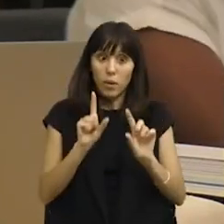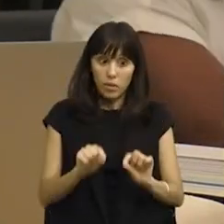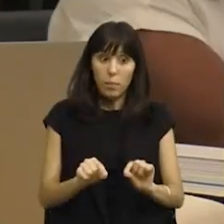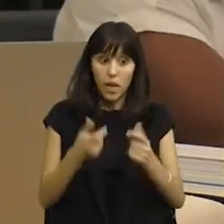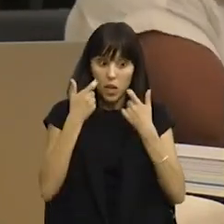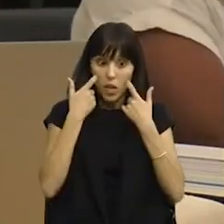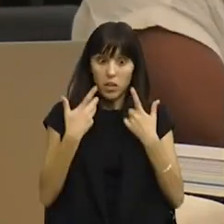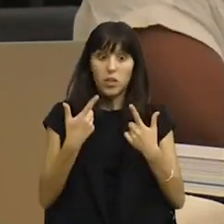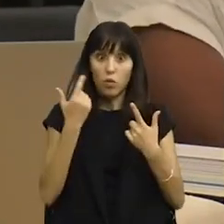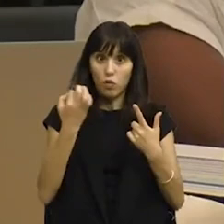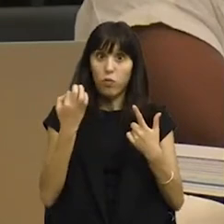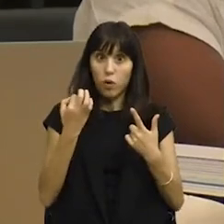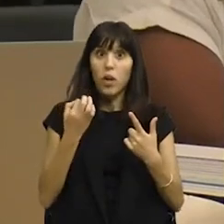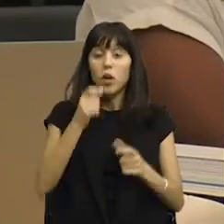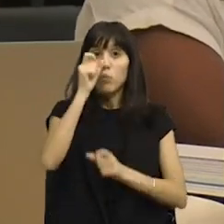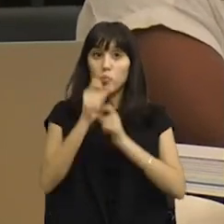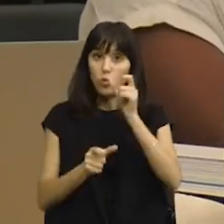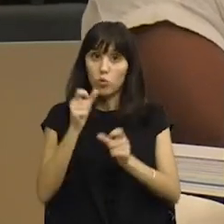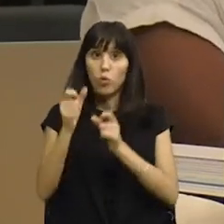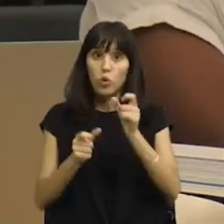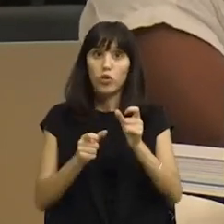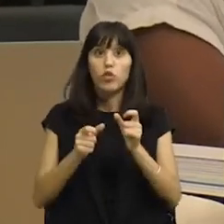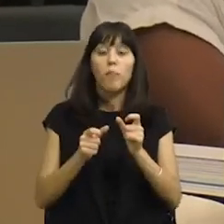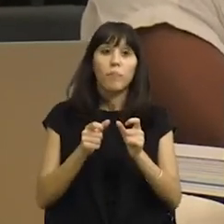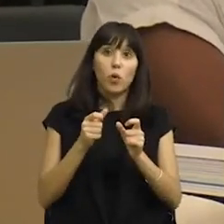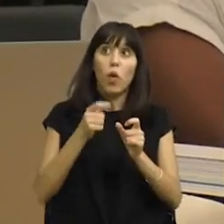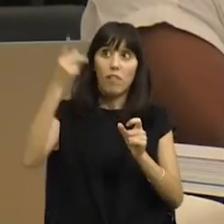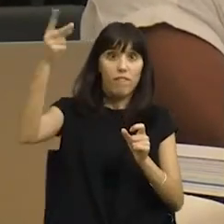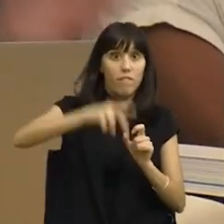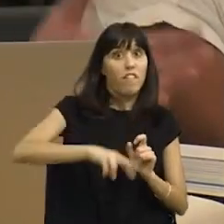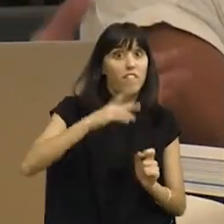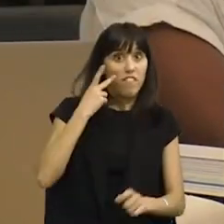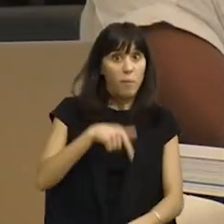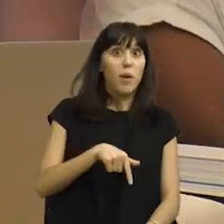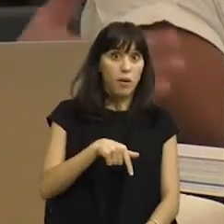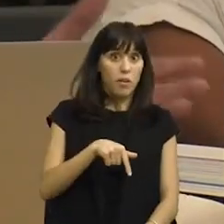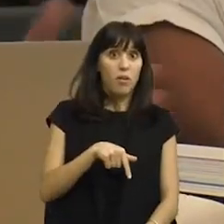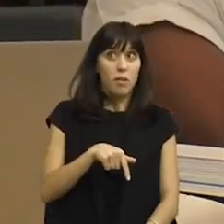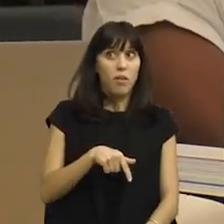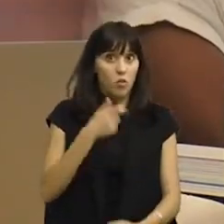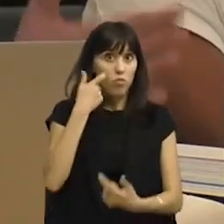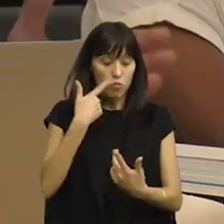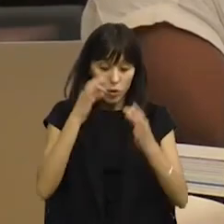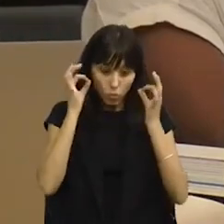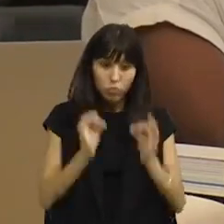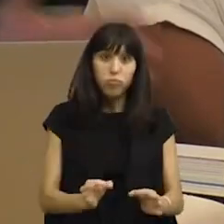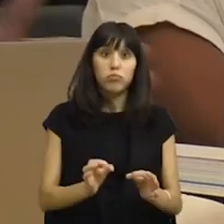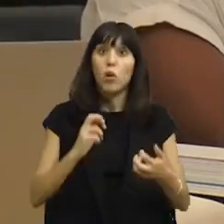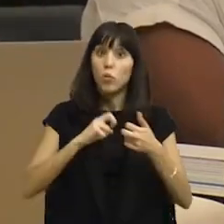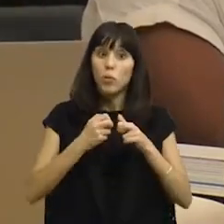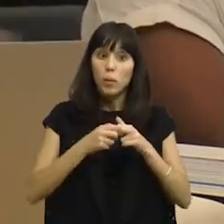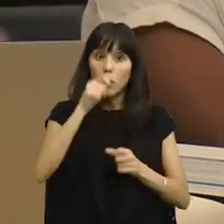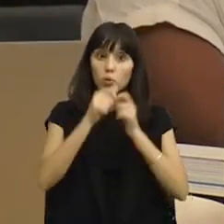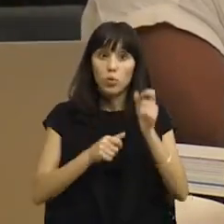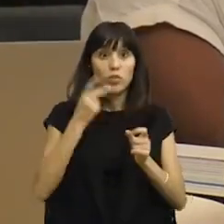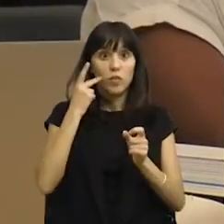desperta a atenção da comunidade de nómadas digitais que para aqui veio viver. Portanto, está assumido, já não é só a